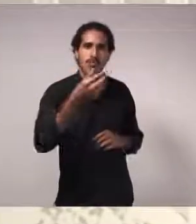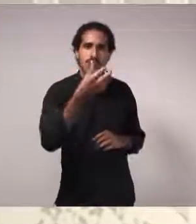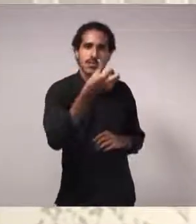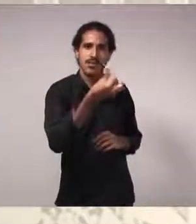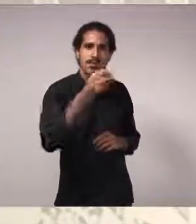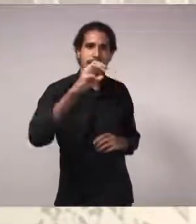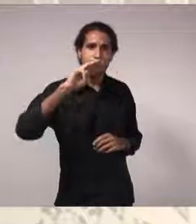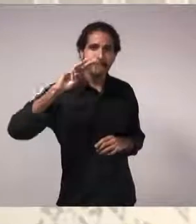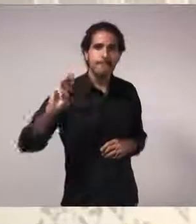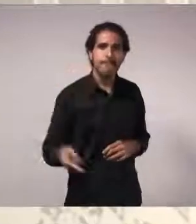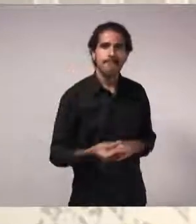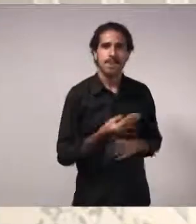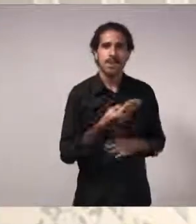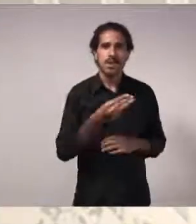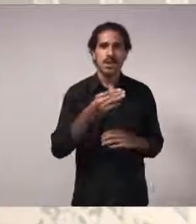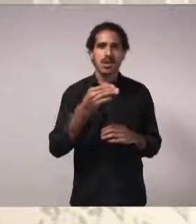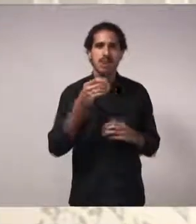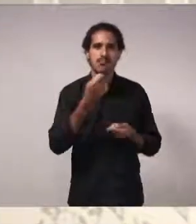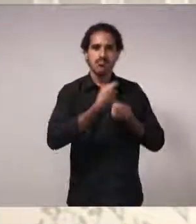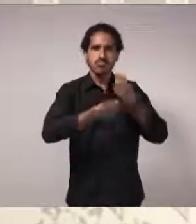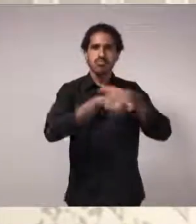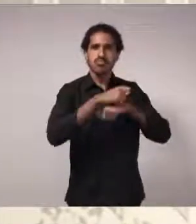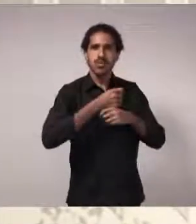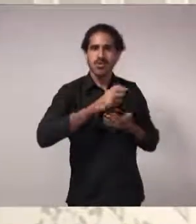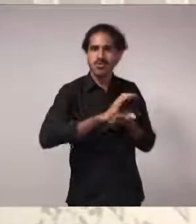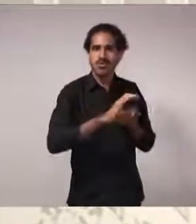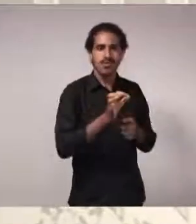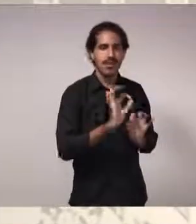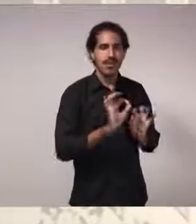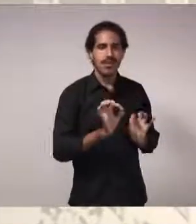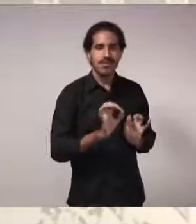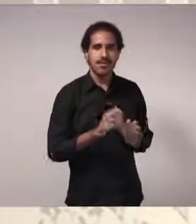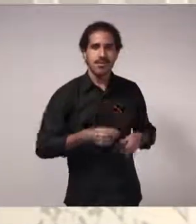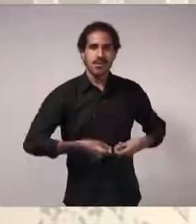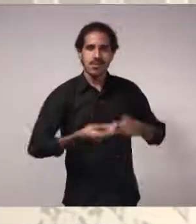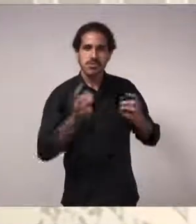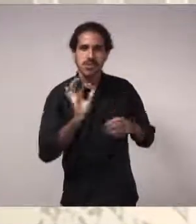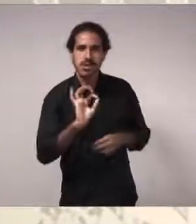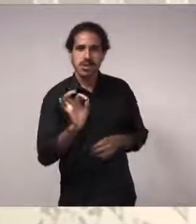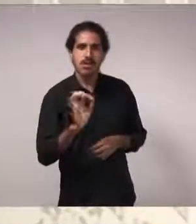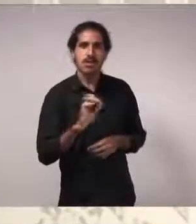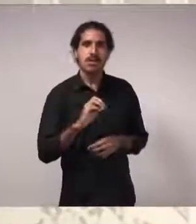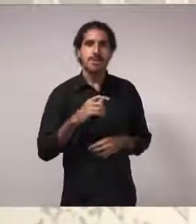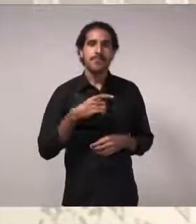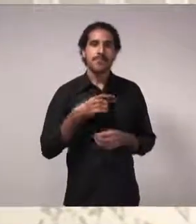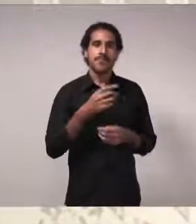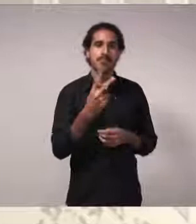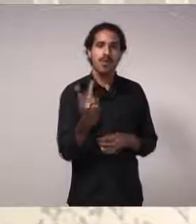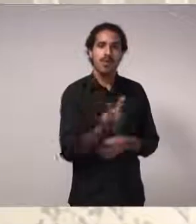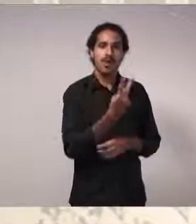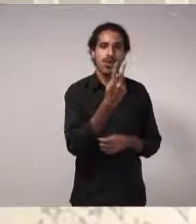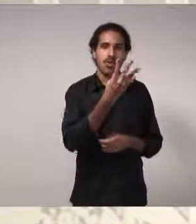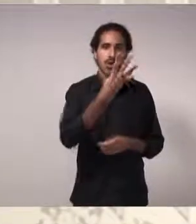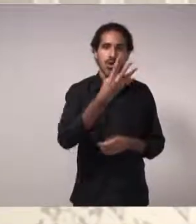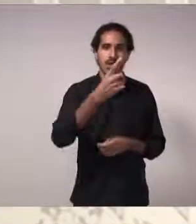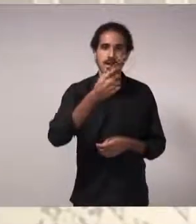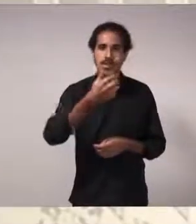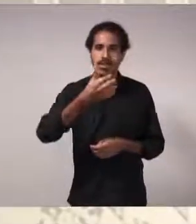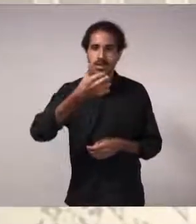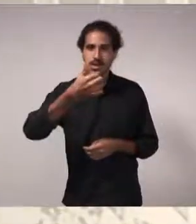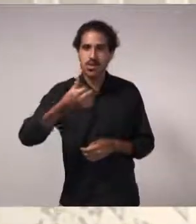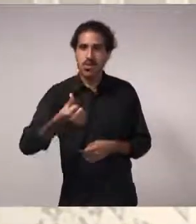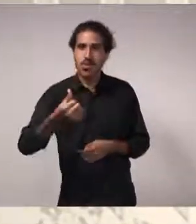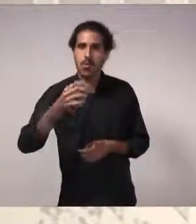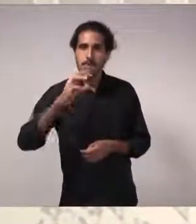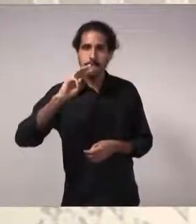cúbicos de água que a gente deixou de gastar, e, em valores monetários atualizados, 41 milhões de reais. Como é que a